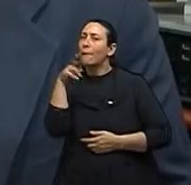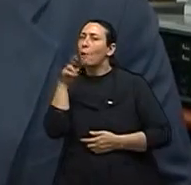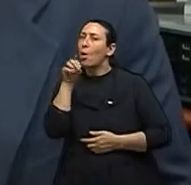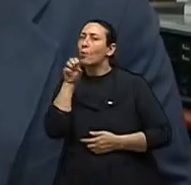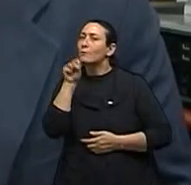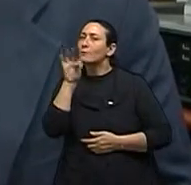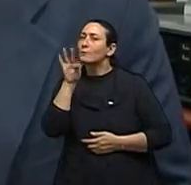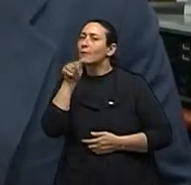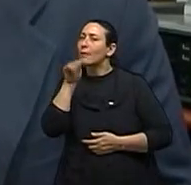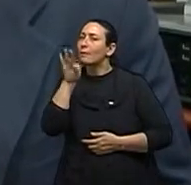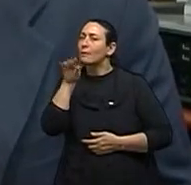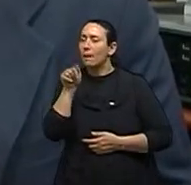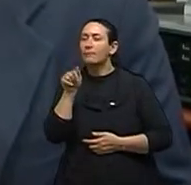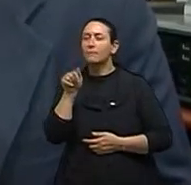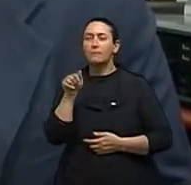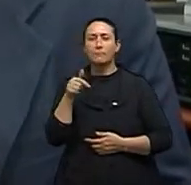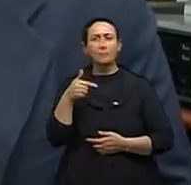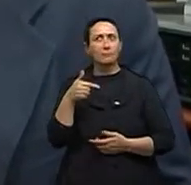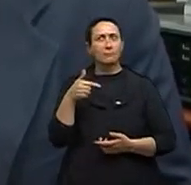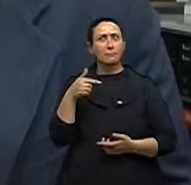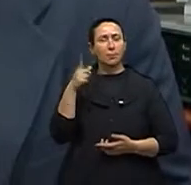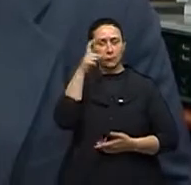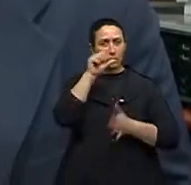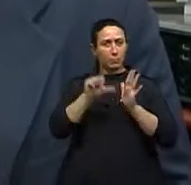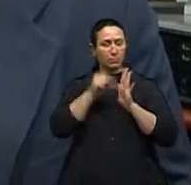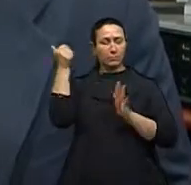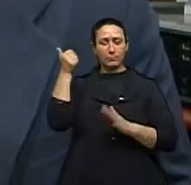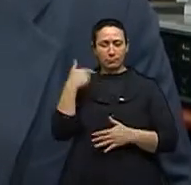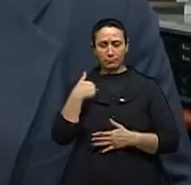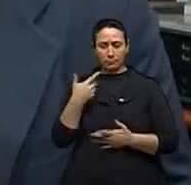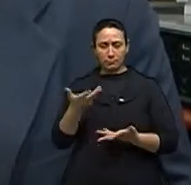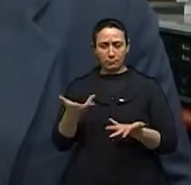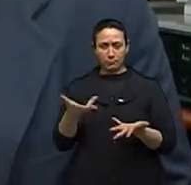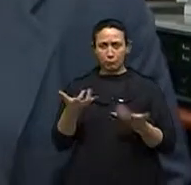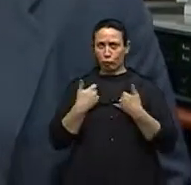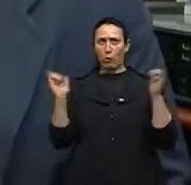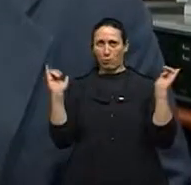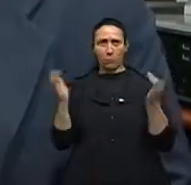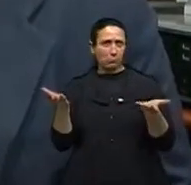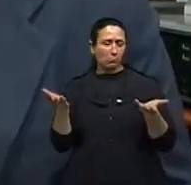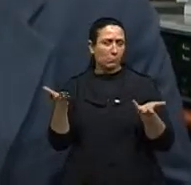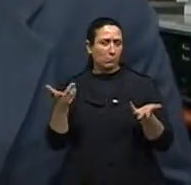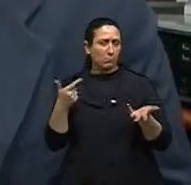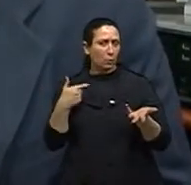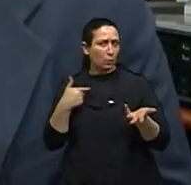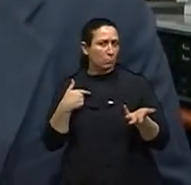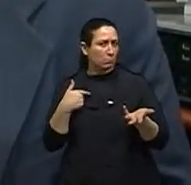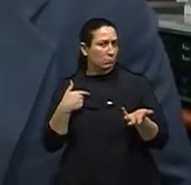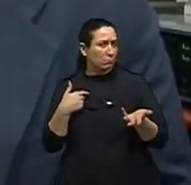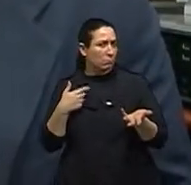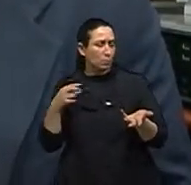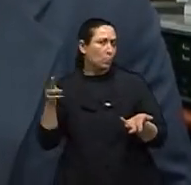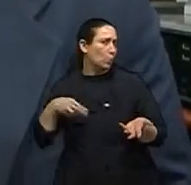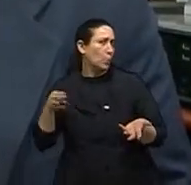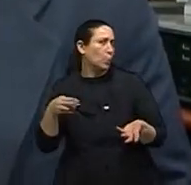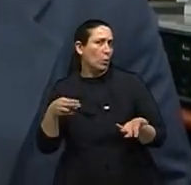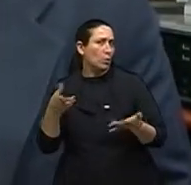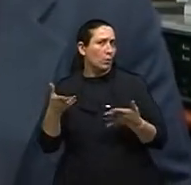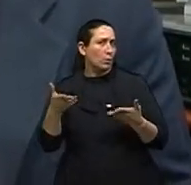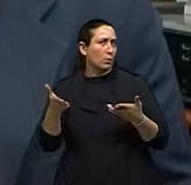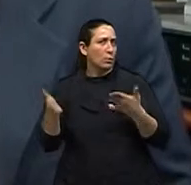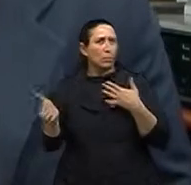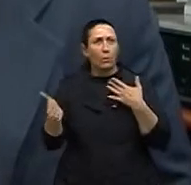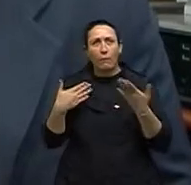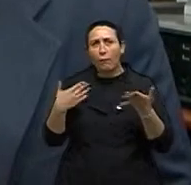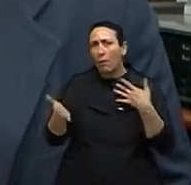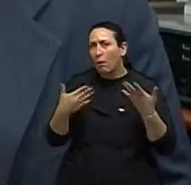tá é difícil né A primeira vista eu nunca tinha conversado